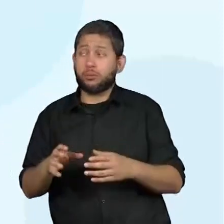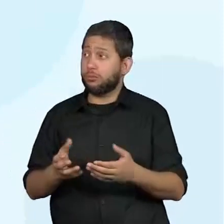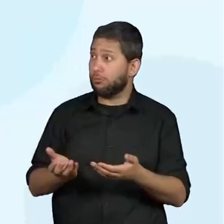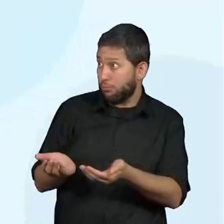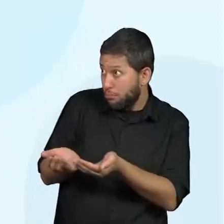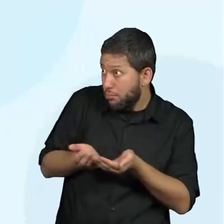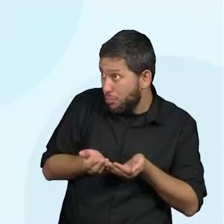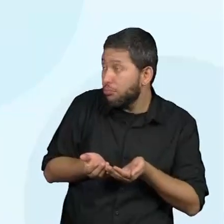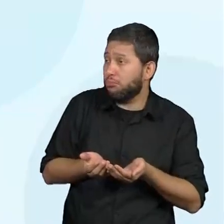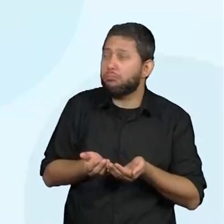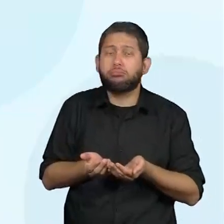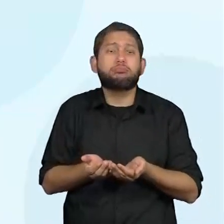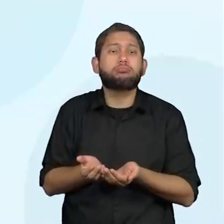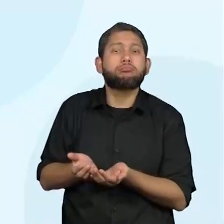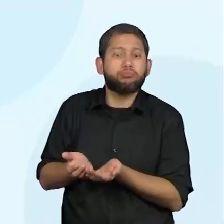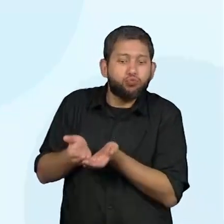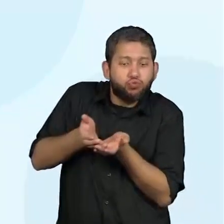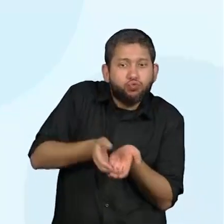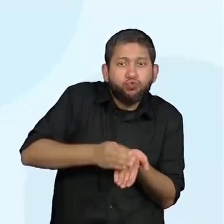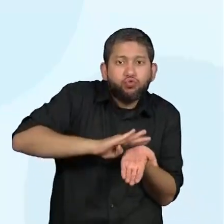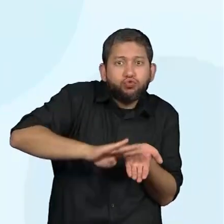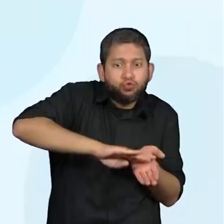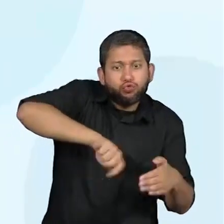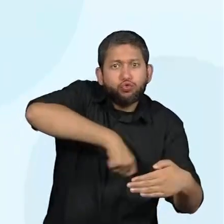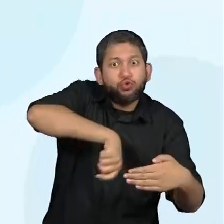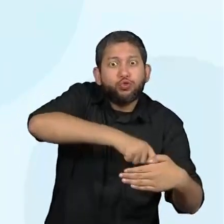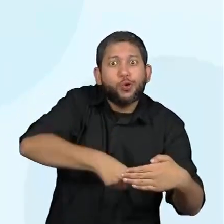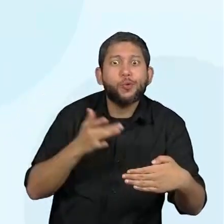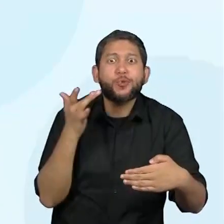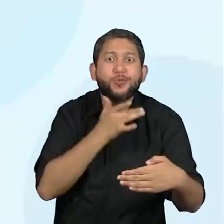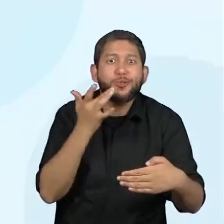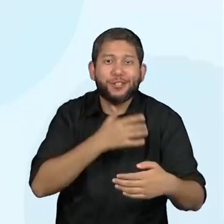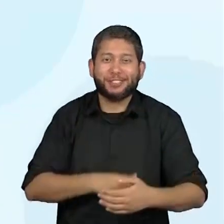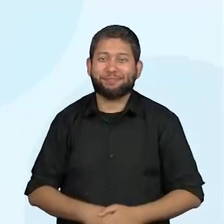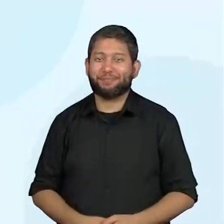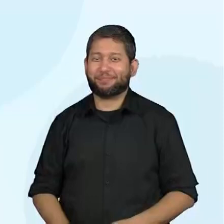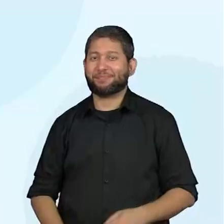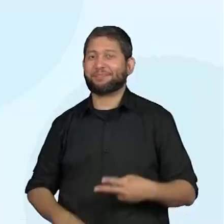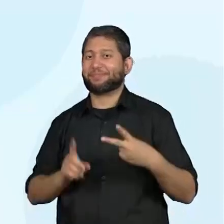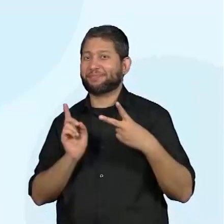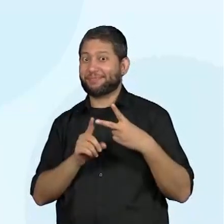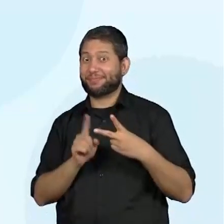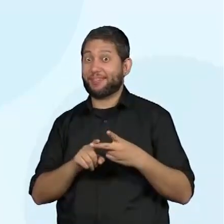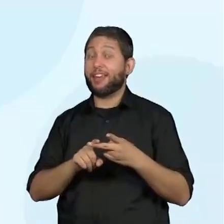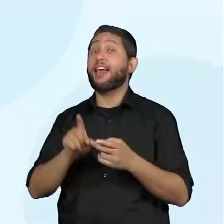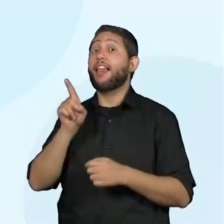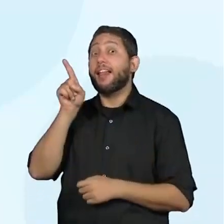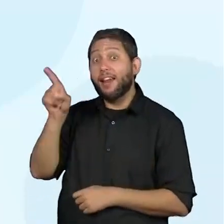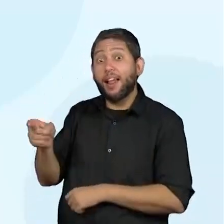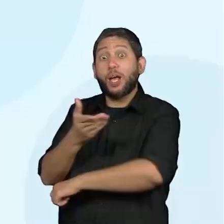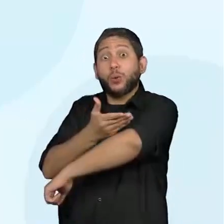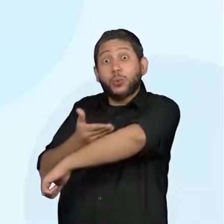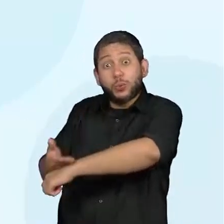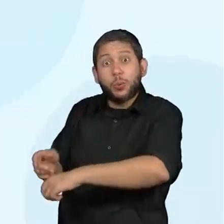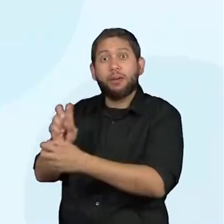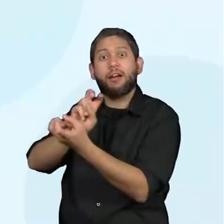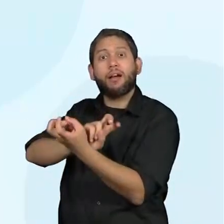a capoeira, que é arte, que é dança, que é luta. Então, hoje em dia é bem valorizada essa